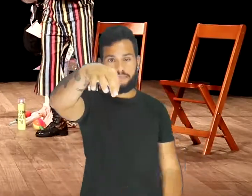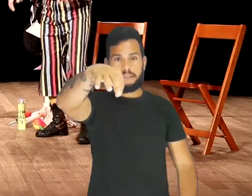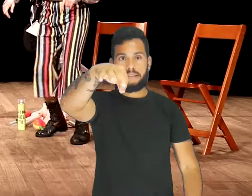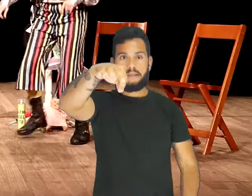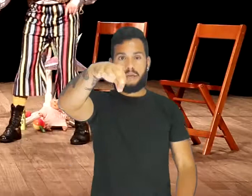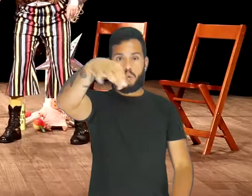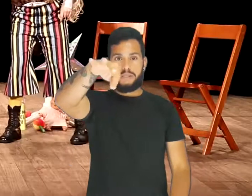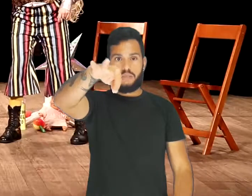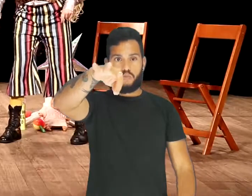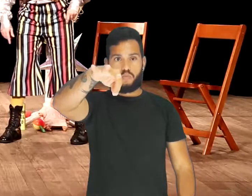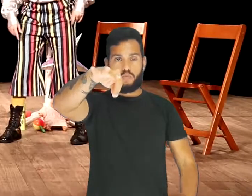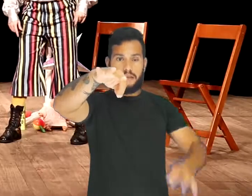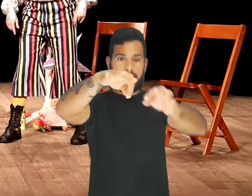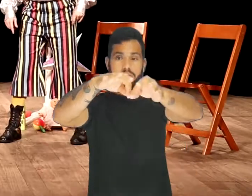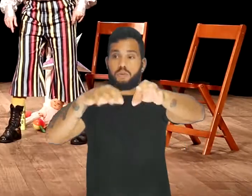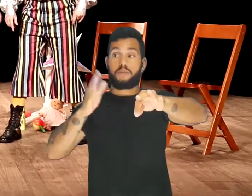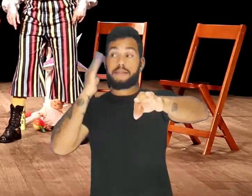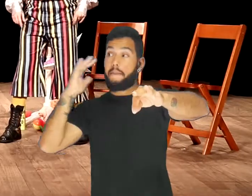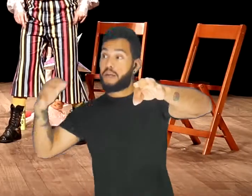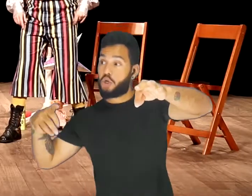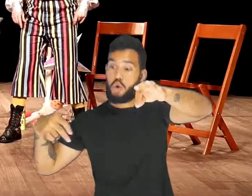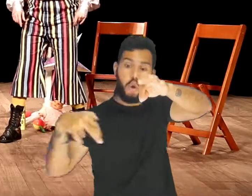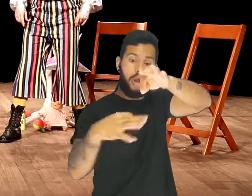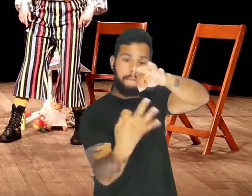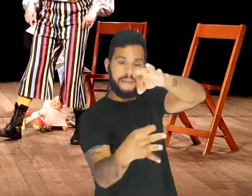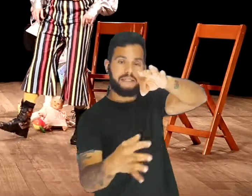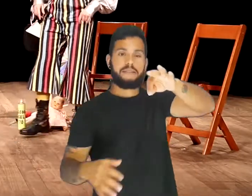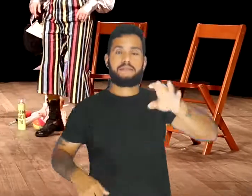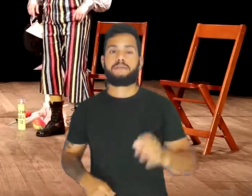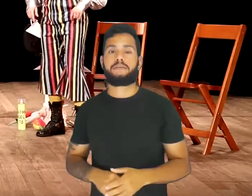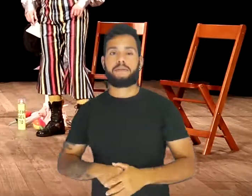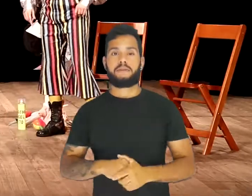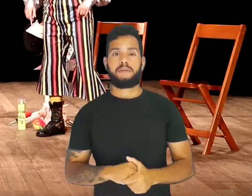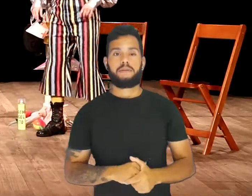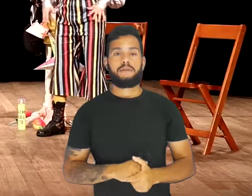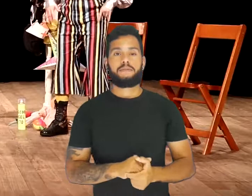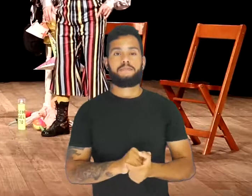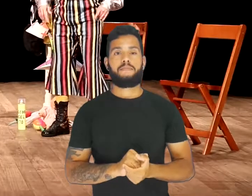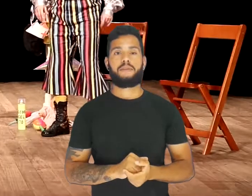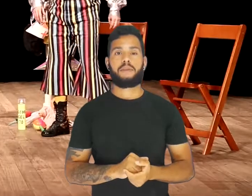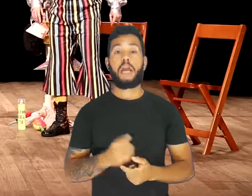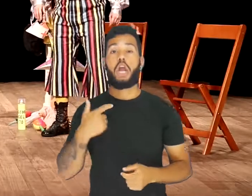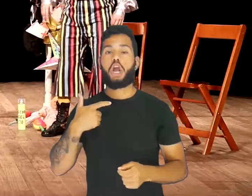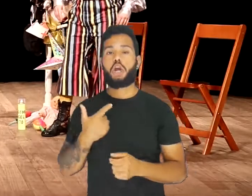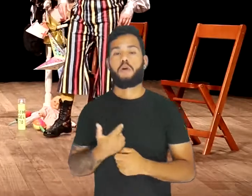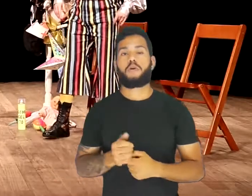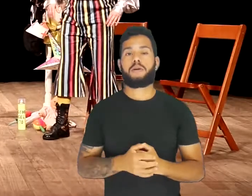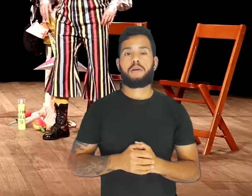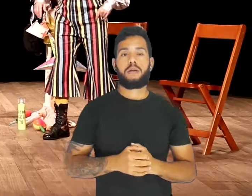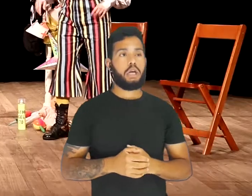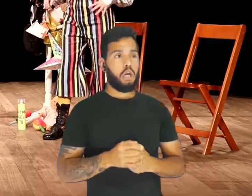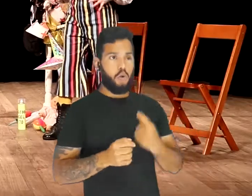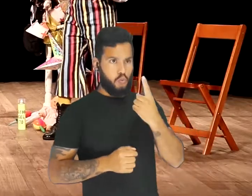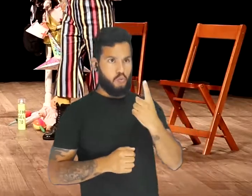Vamos, vocês querem. Um pode ser que o Fernando se anime um pouco. Eu vou fazer aqui, ó, daí vocês pegam. Tá, tá, vamos lá, vamos lá, vamos lá. Vou. Ai, deixa eu ir lá. E aí quem